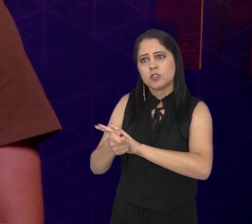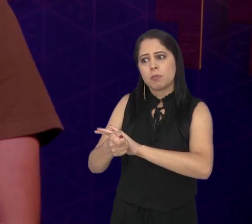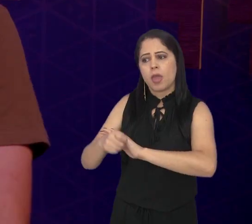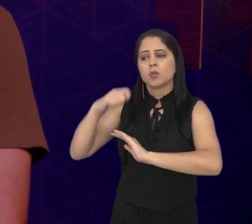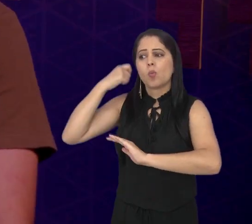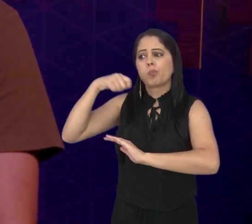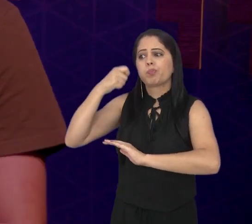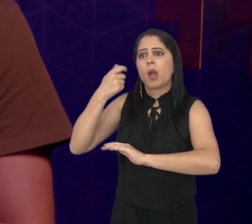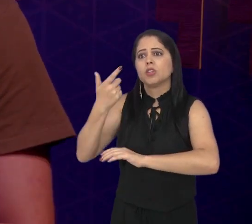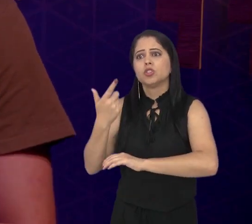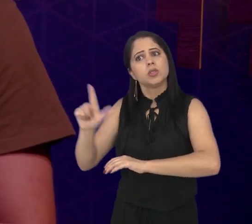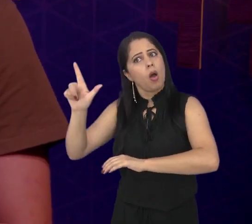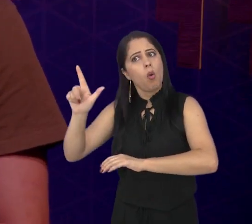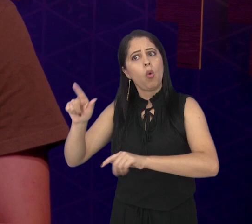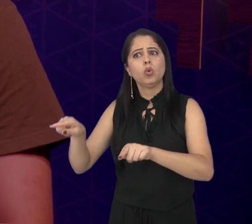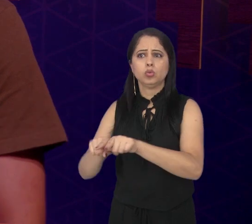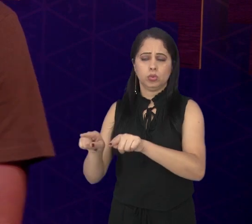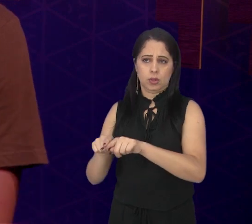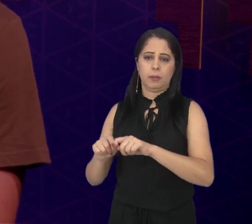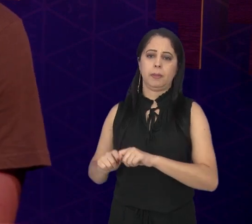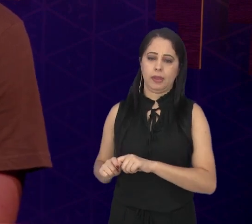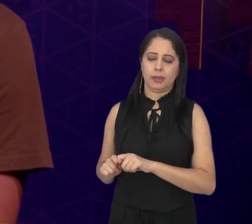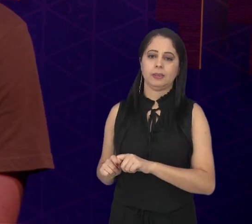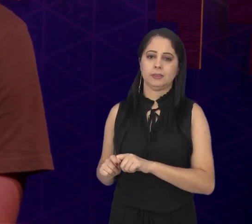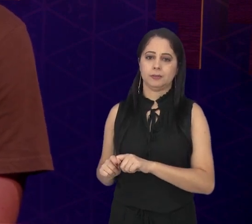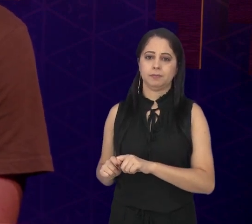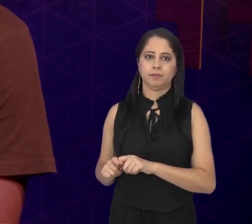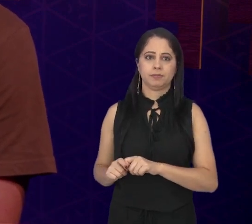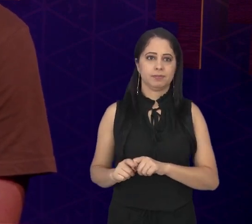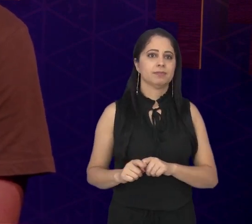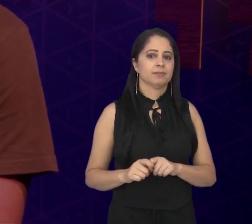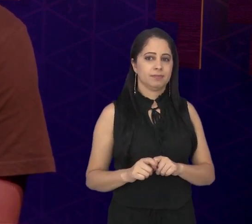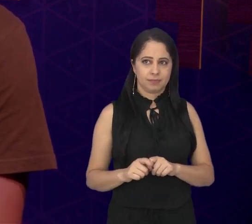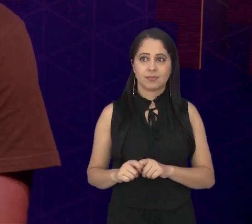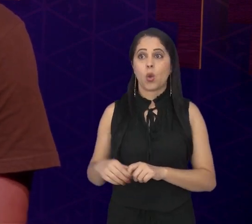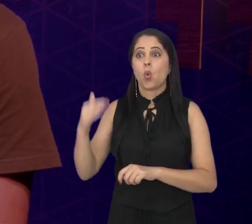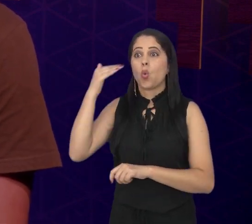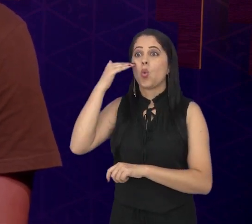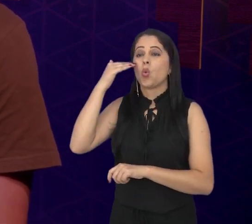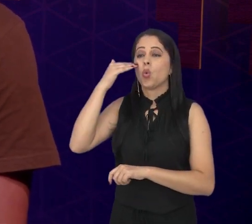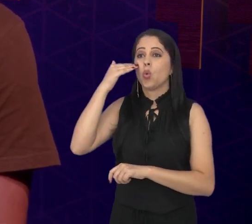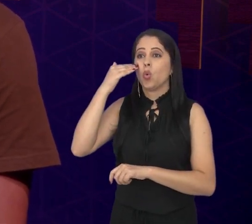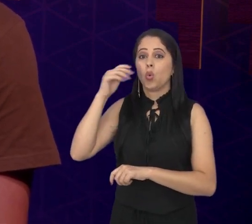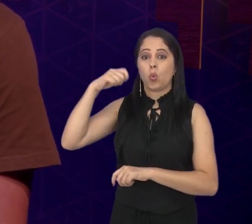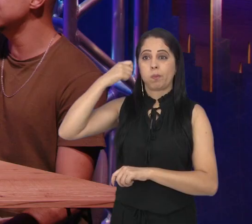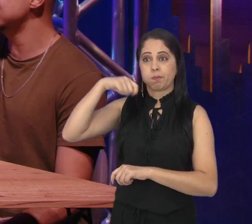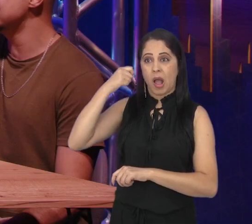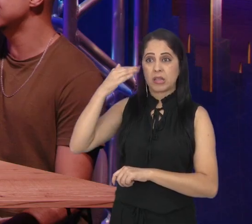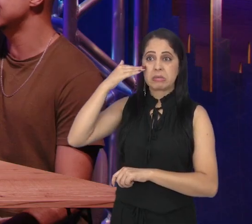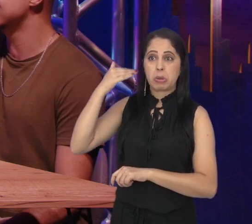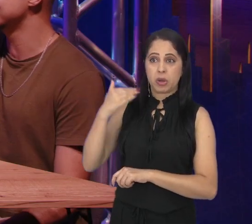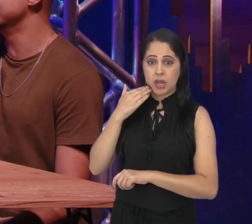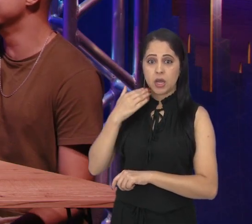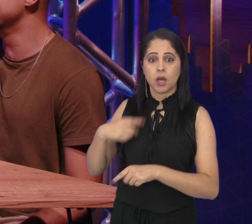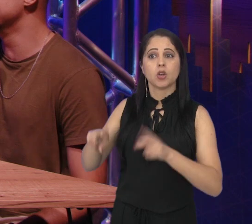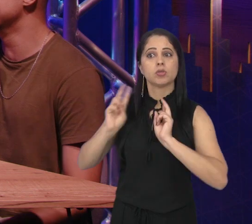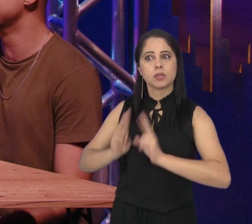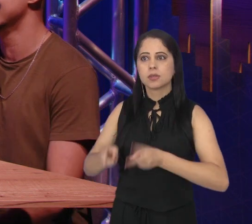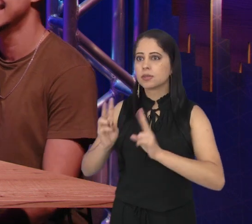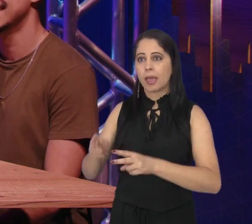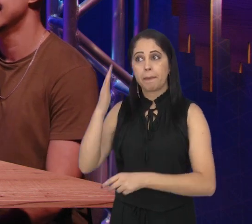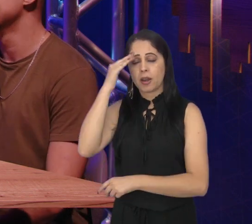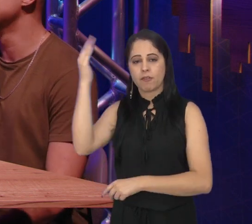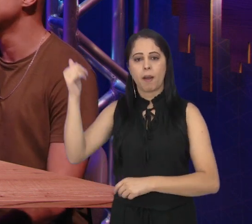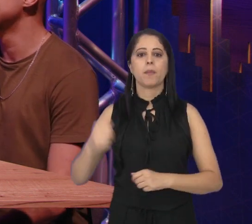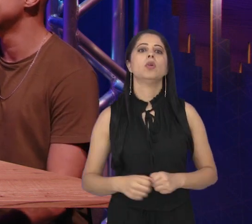top 50 mundo, mas os artistas coreanos estão lá. Estão lá toda semana, praticamente. Toda